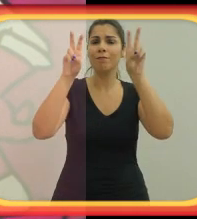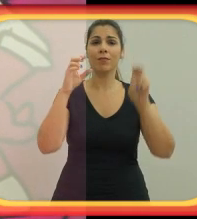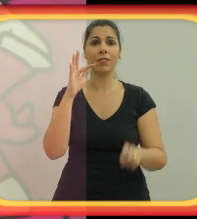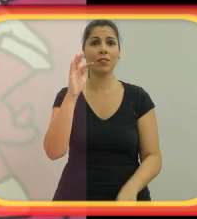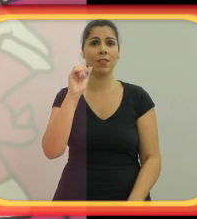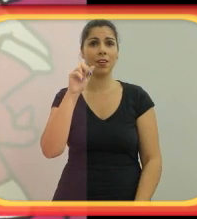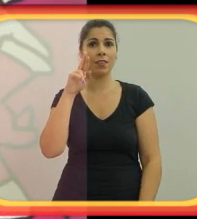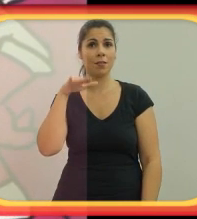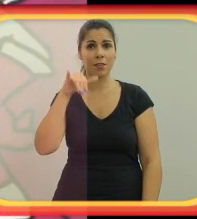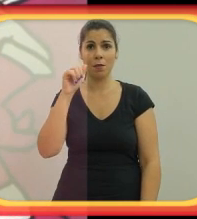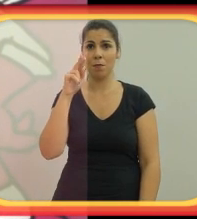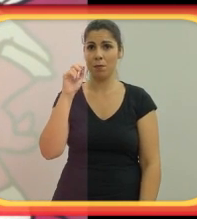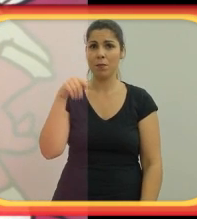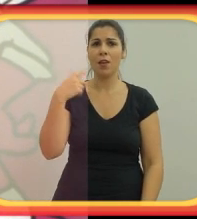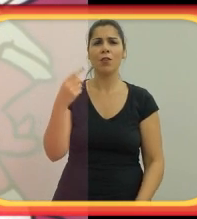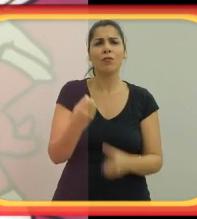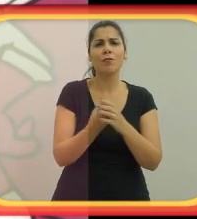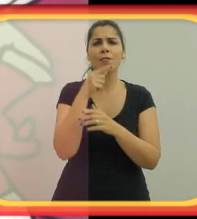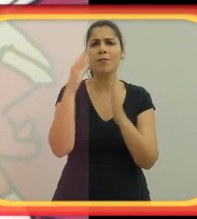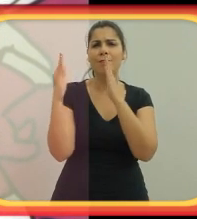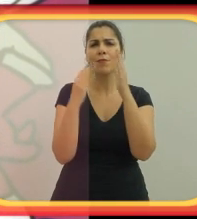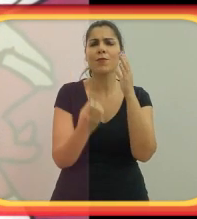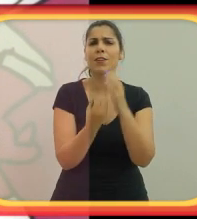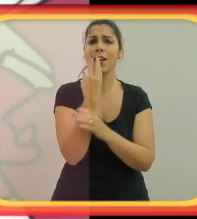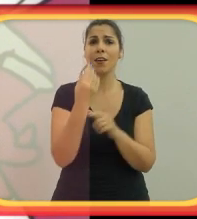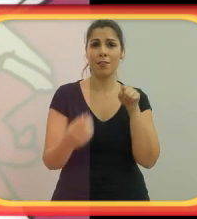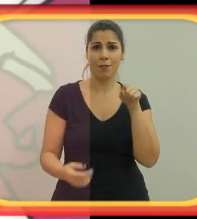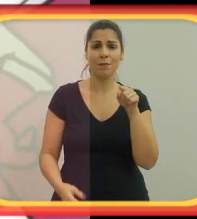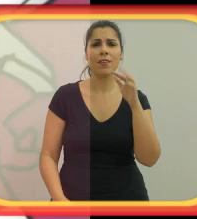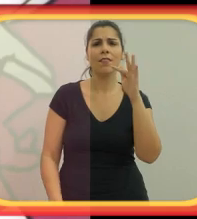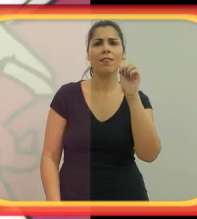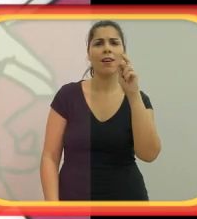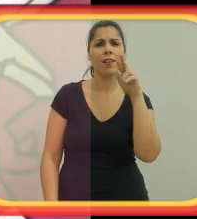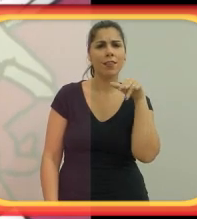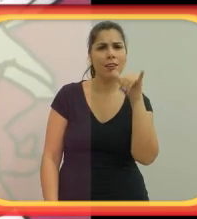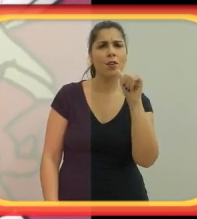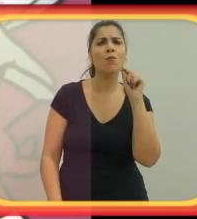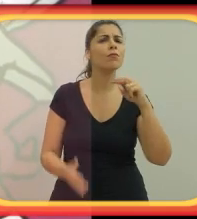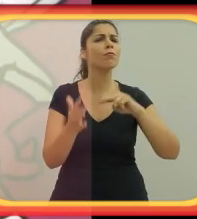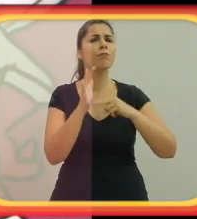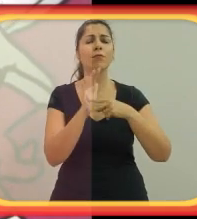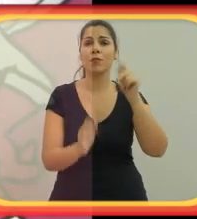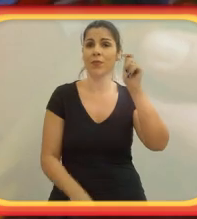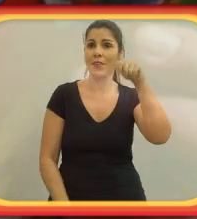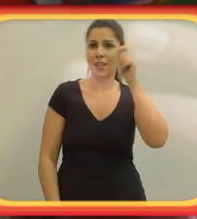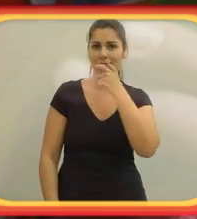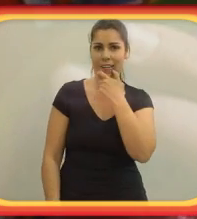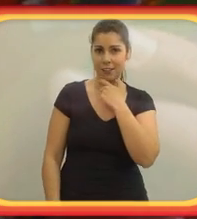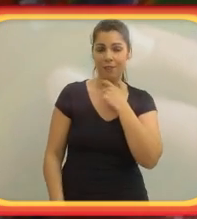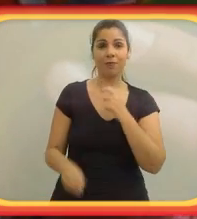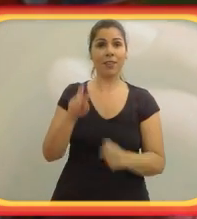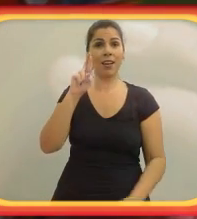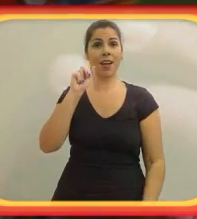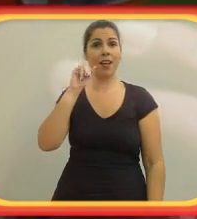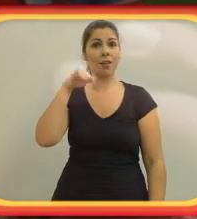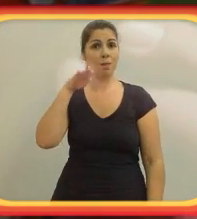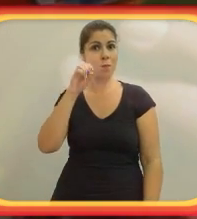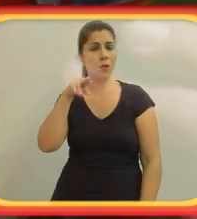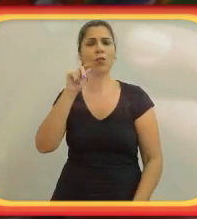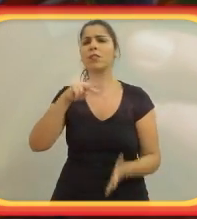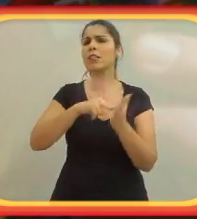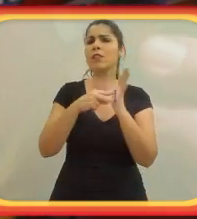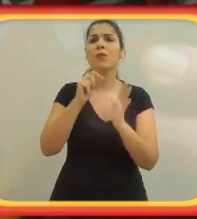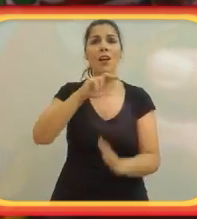Lá em 2011, que eu criei Fairy Rainbow. Foi nessa data que eu criei Fairy Rainbow. Fairy significa fada